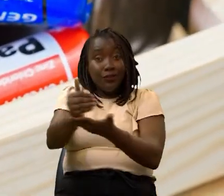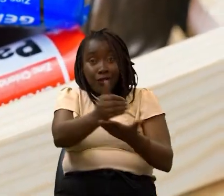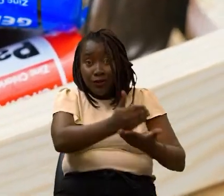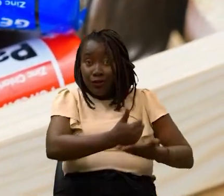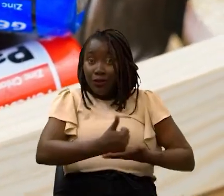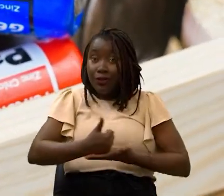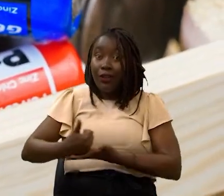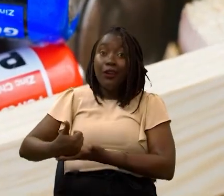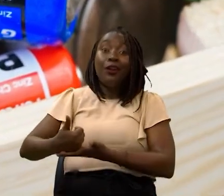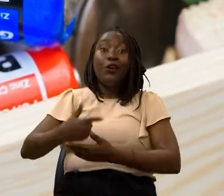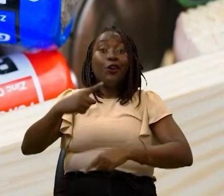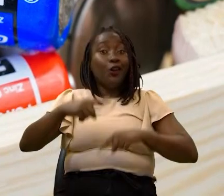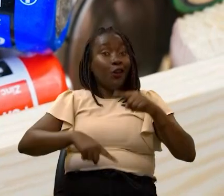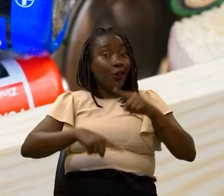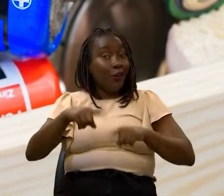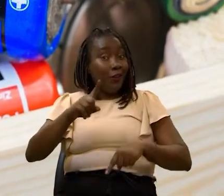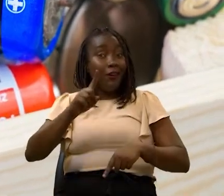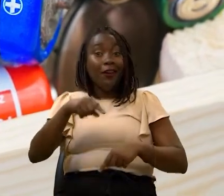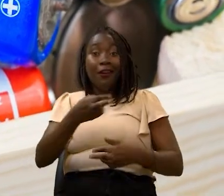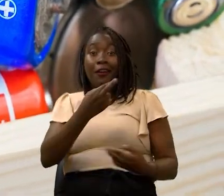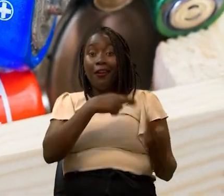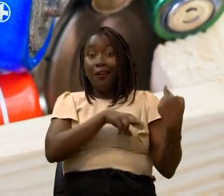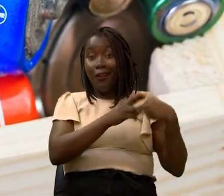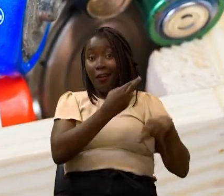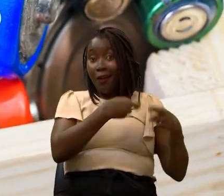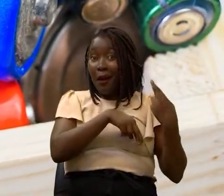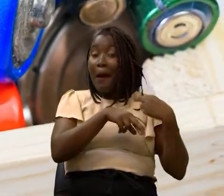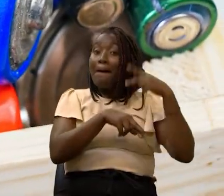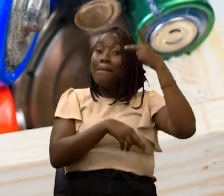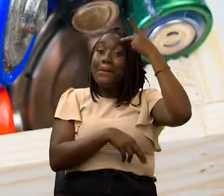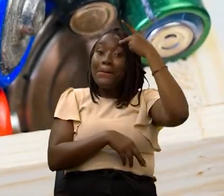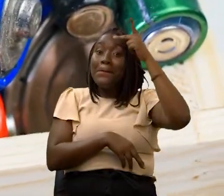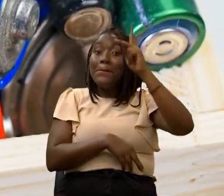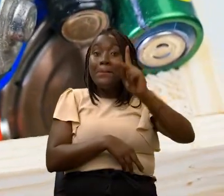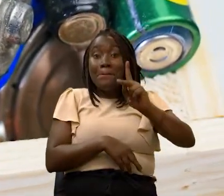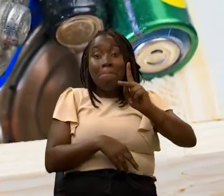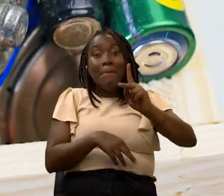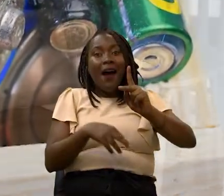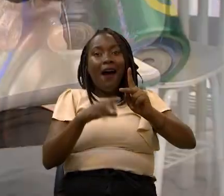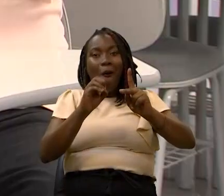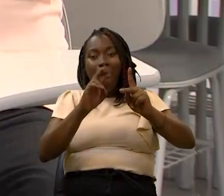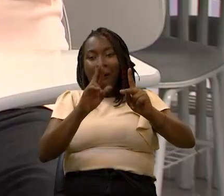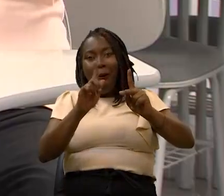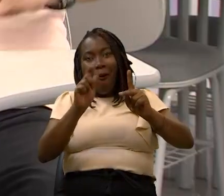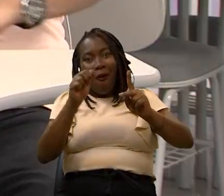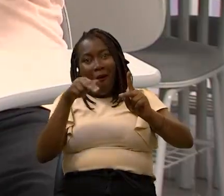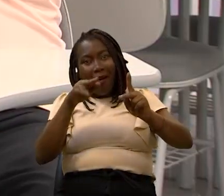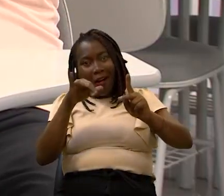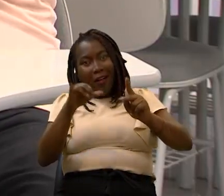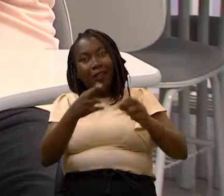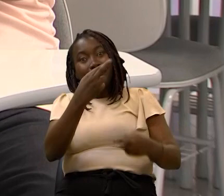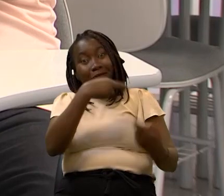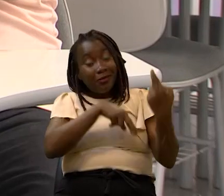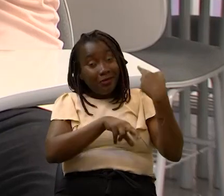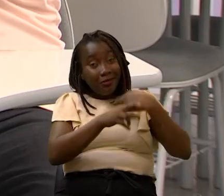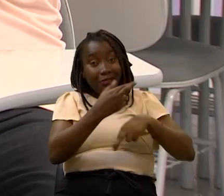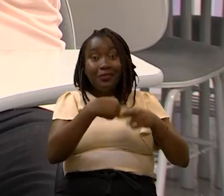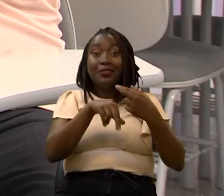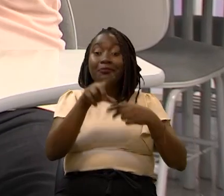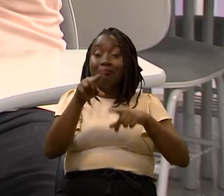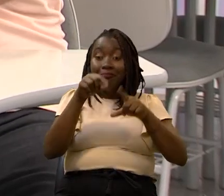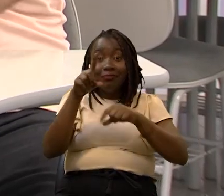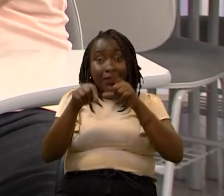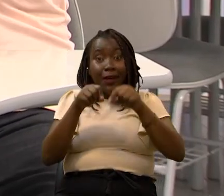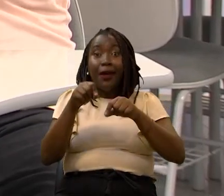faz a coleta dos produtos que são recicláveis, separa aquilo que é orgânico, aquilo que é